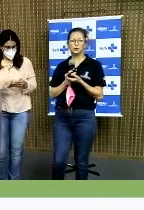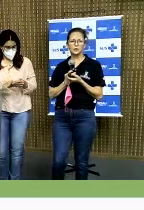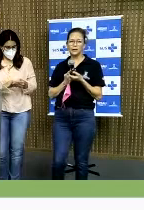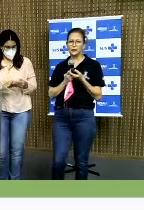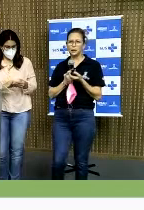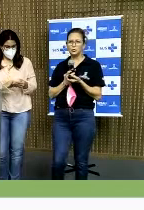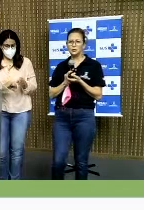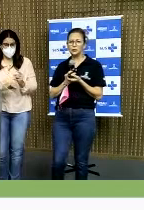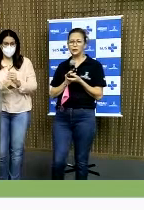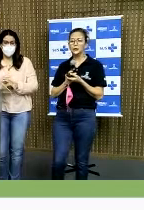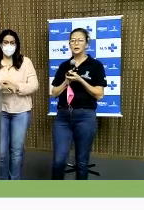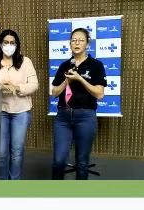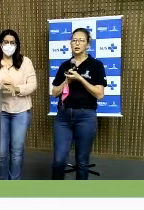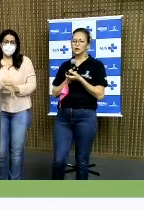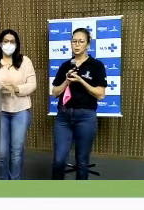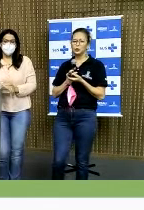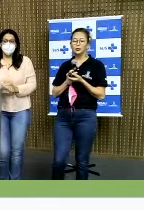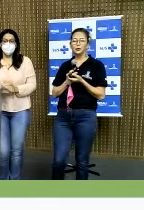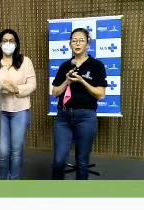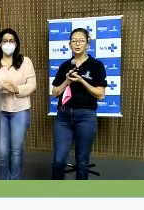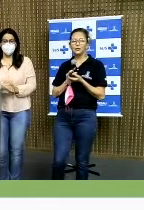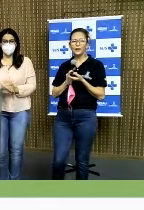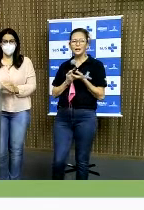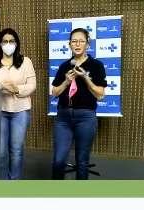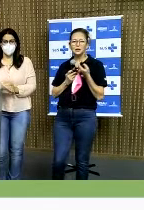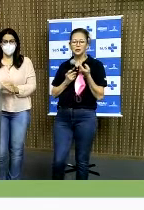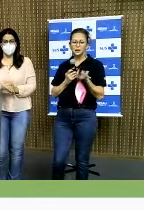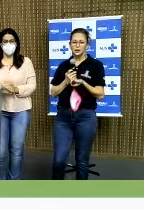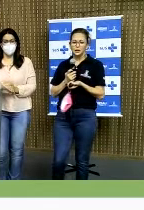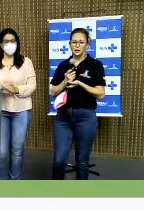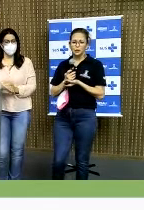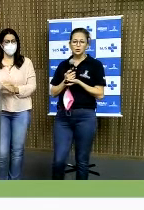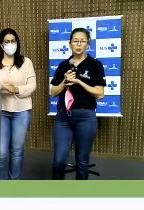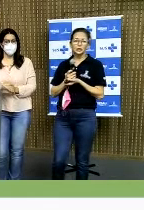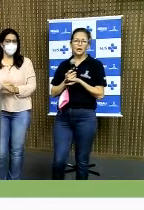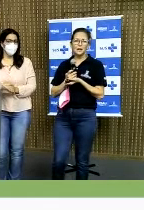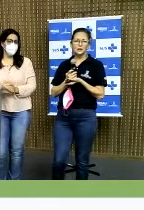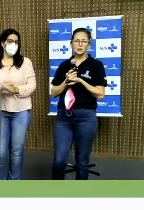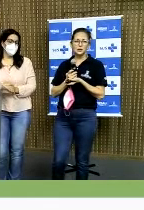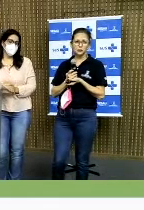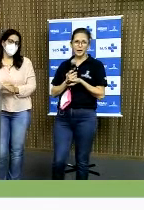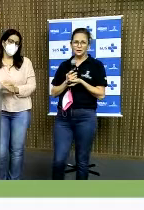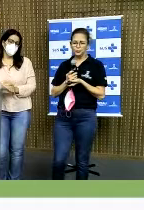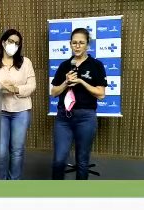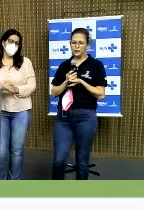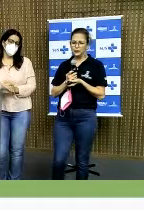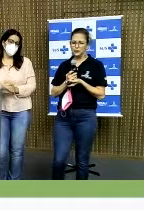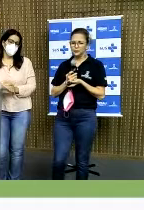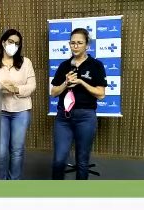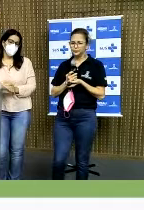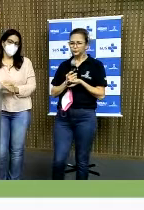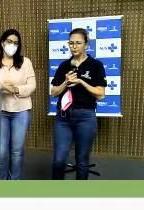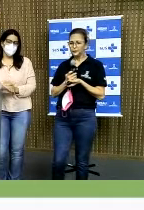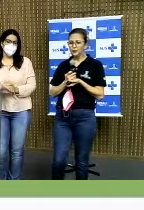Lincoln, os acadêmicos também já chamam o Dr. Lincoln e já fazem, né, o estudo de caso, a discussão do caso do